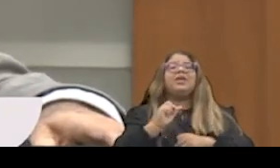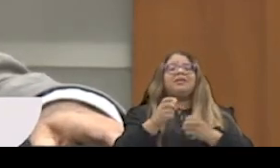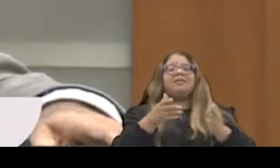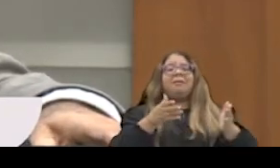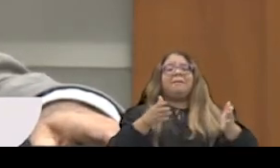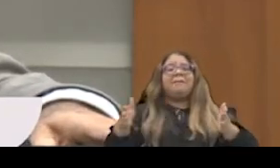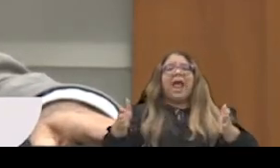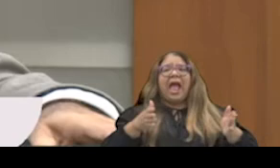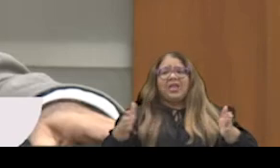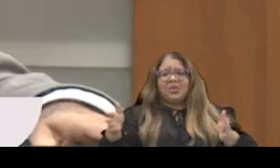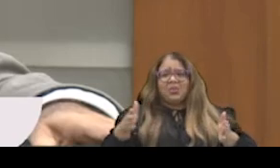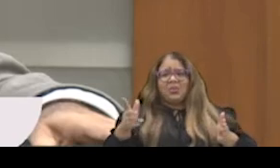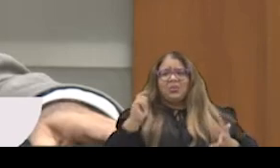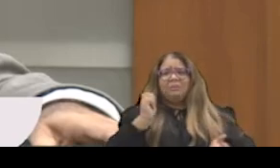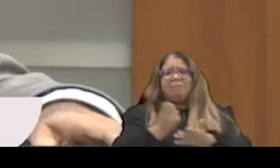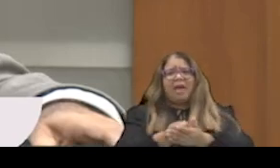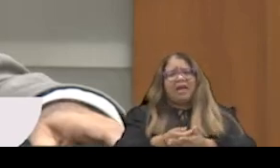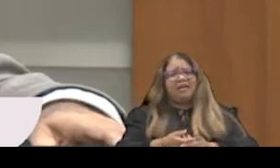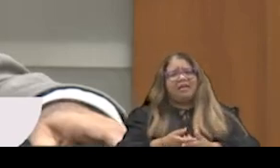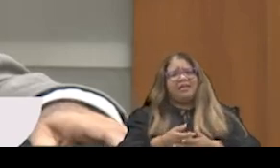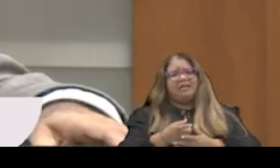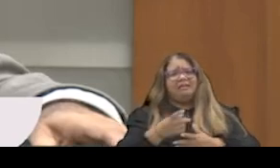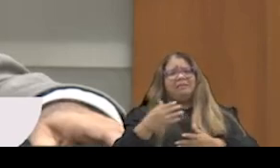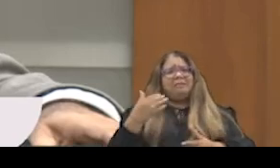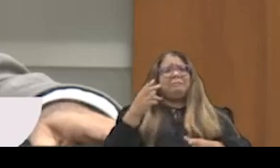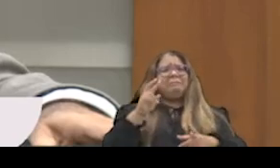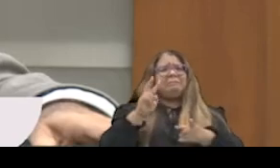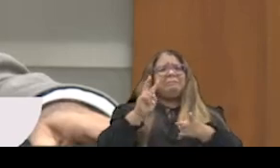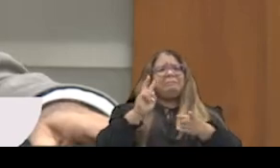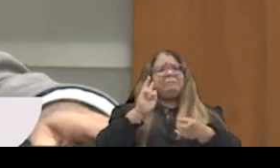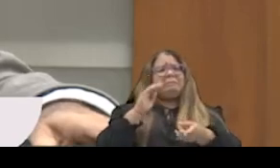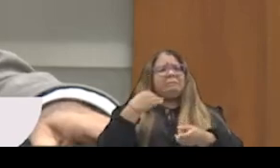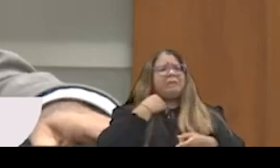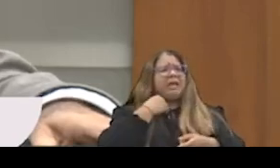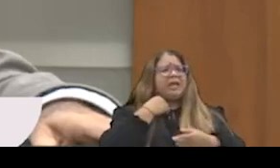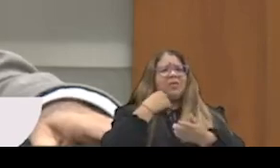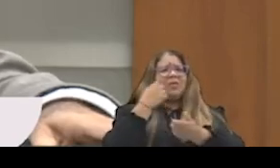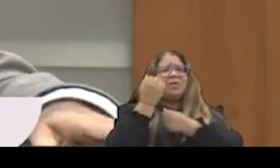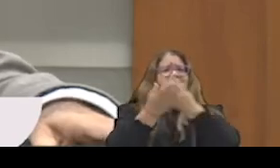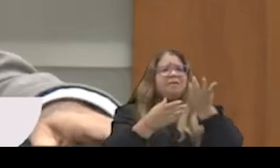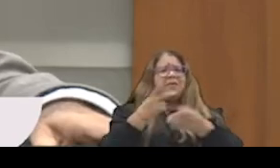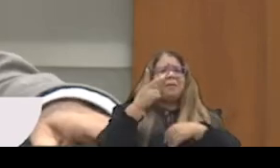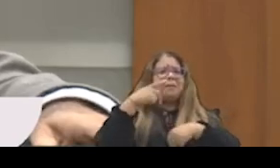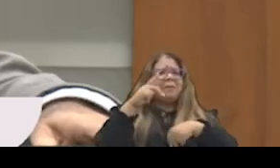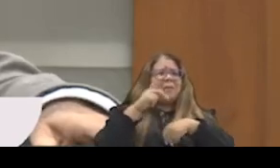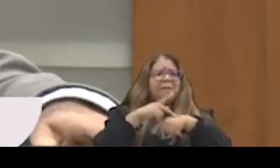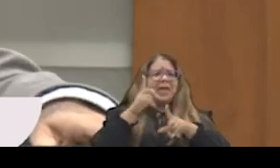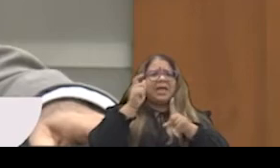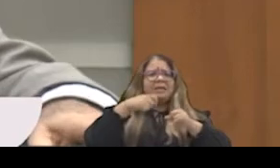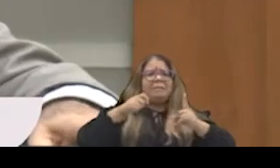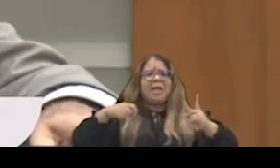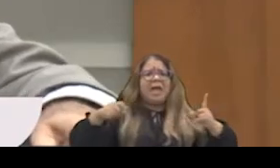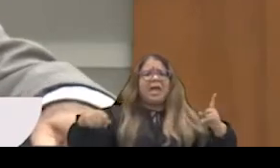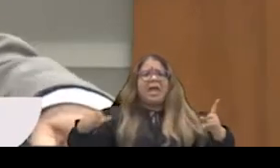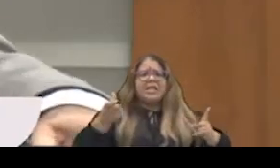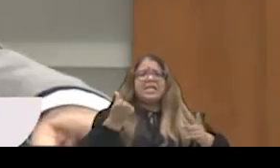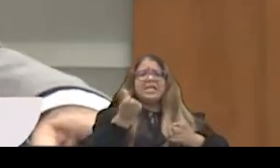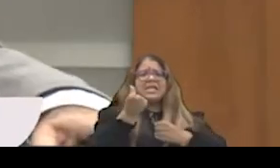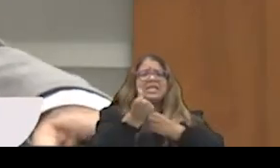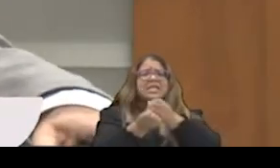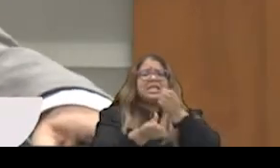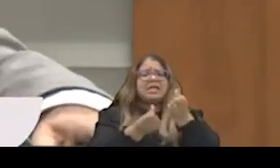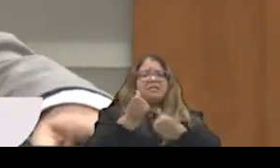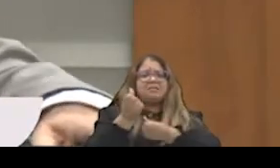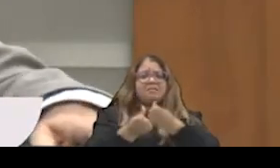para serem pagos as parcelas semestrais se encerrariam no ano